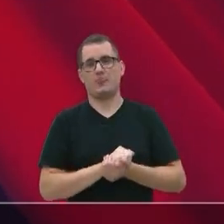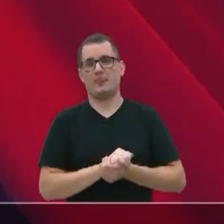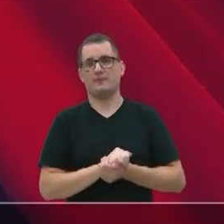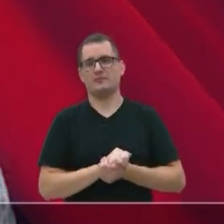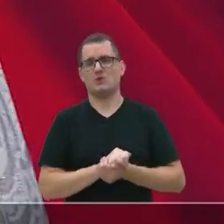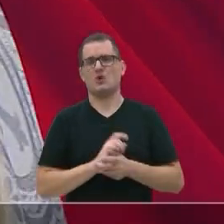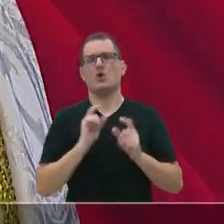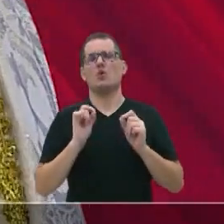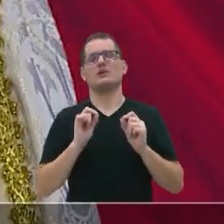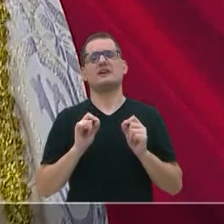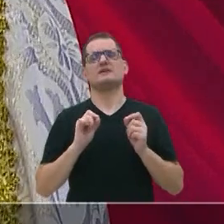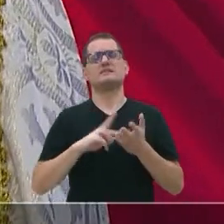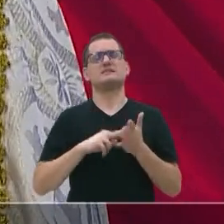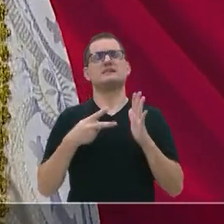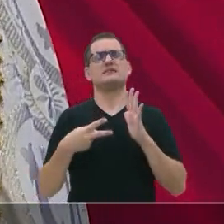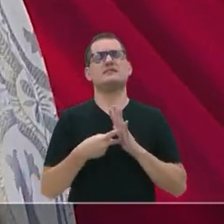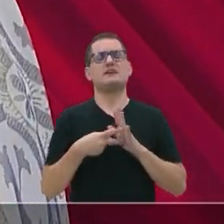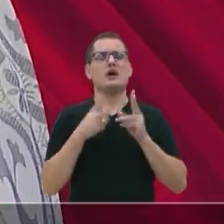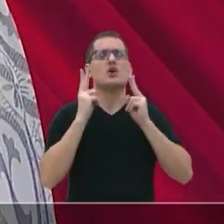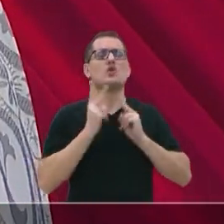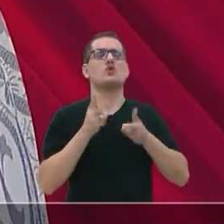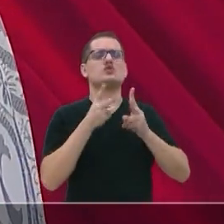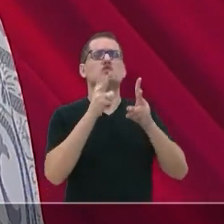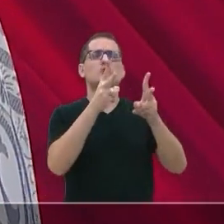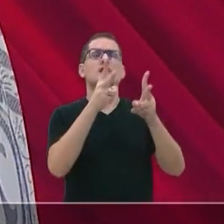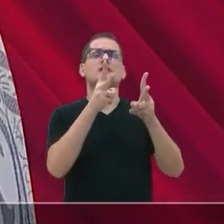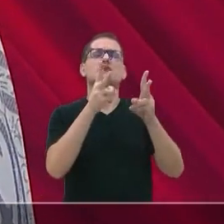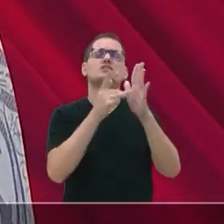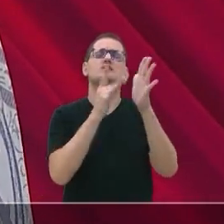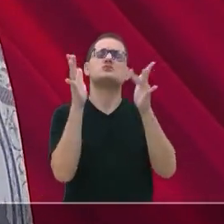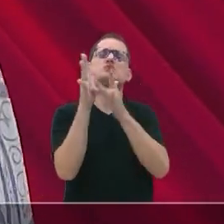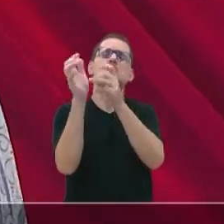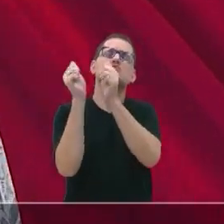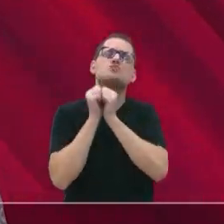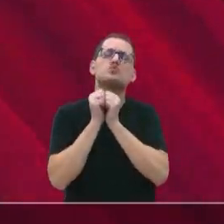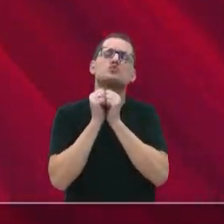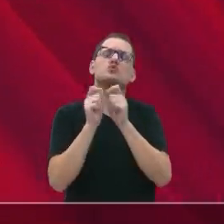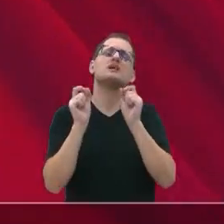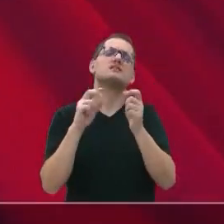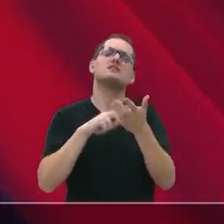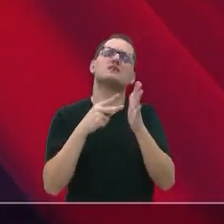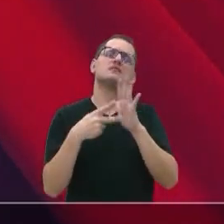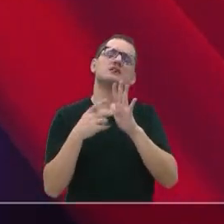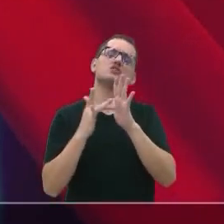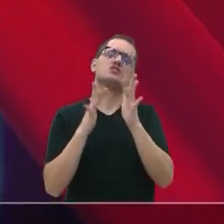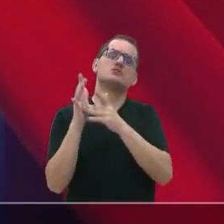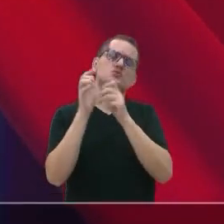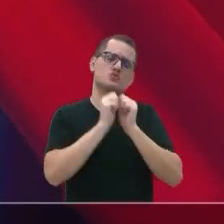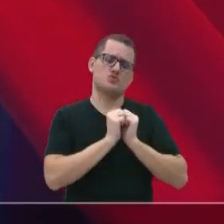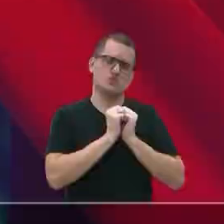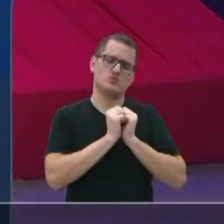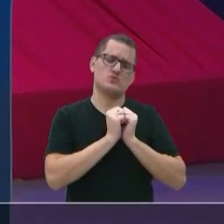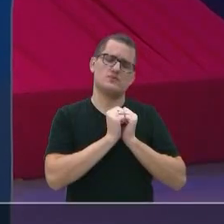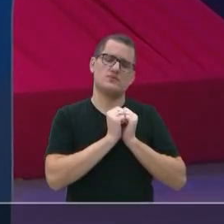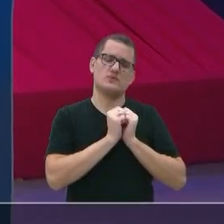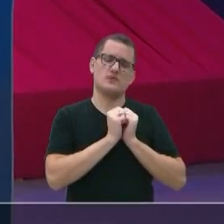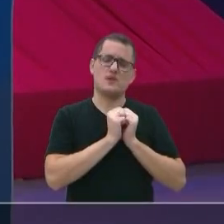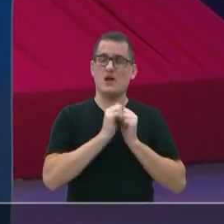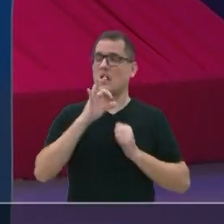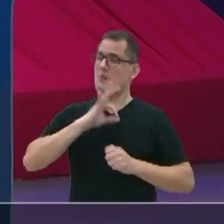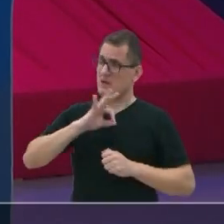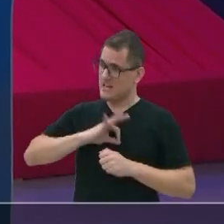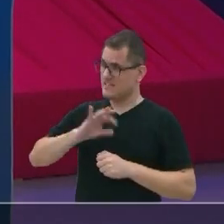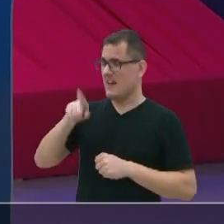O que é para nós permanecer em Cristo? Padre, é eu rezar um terço